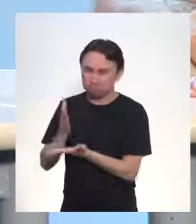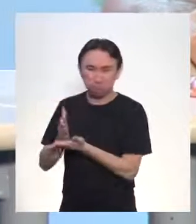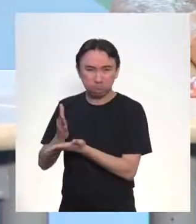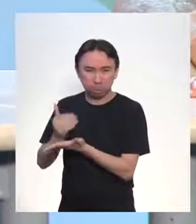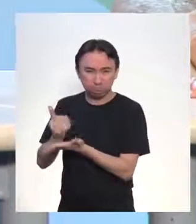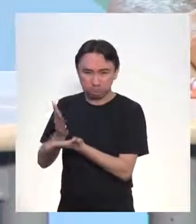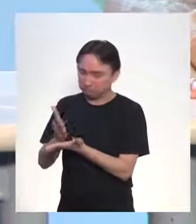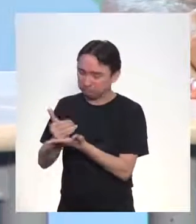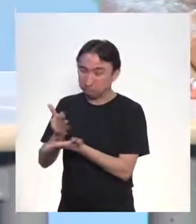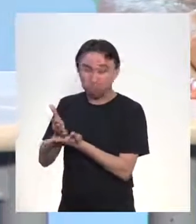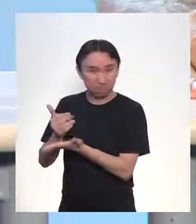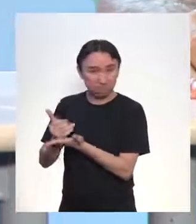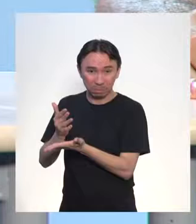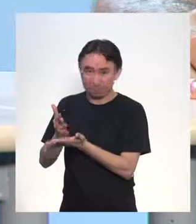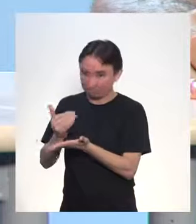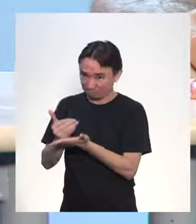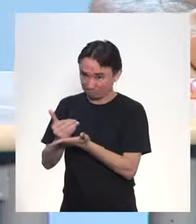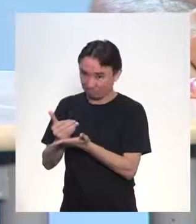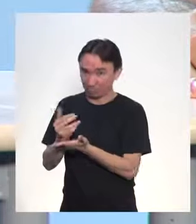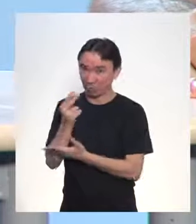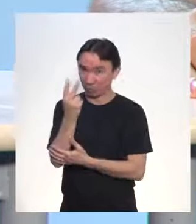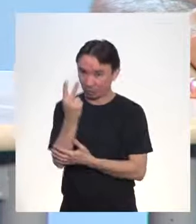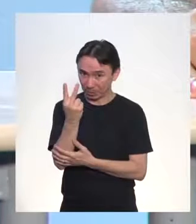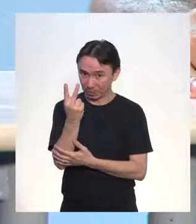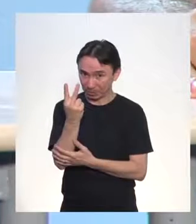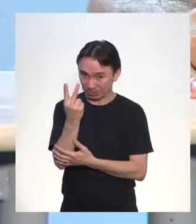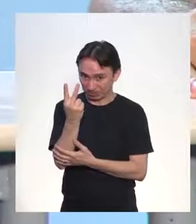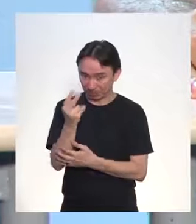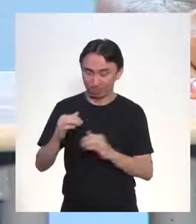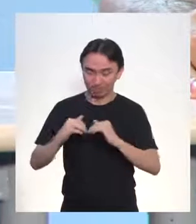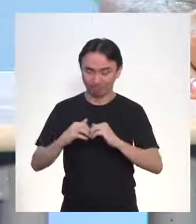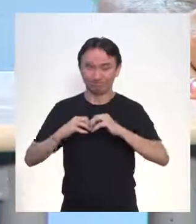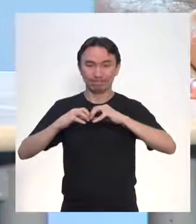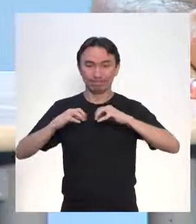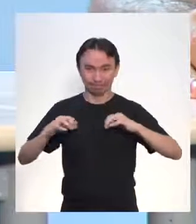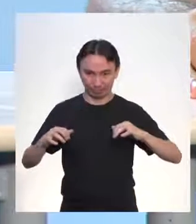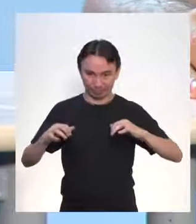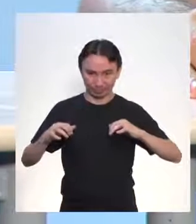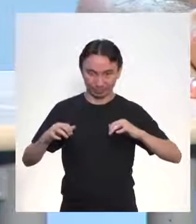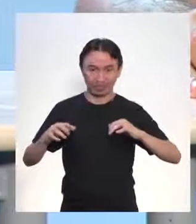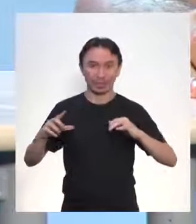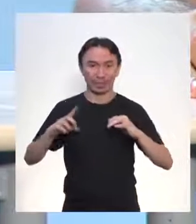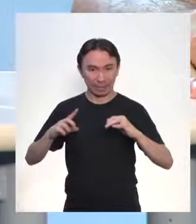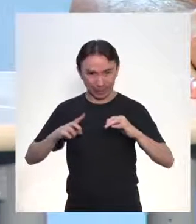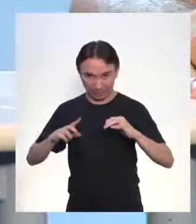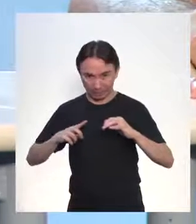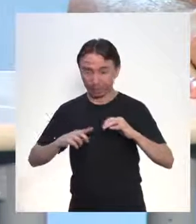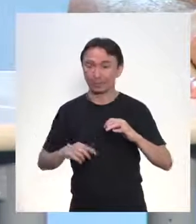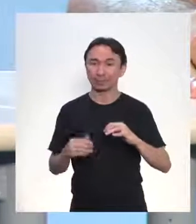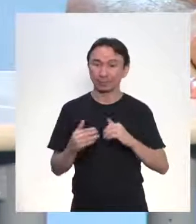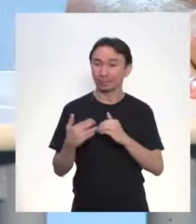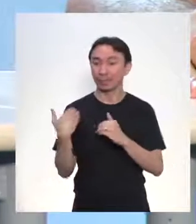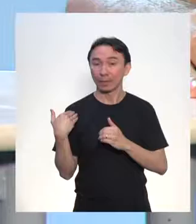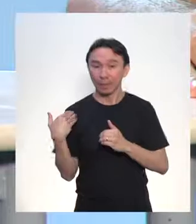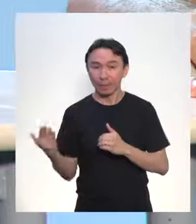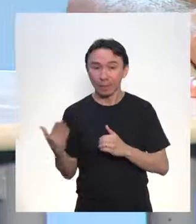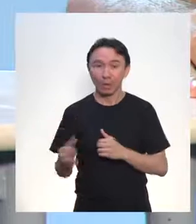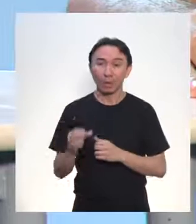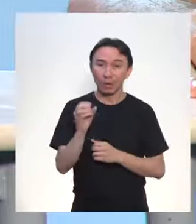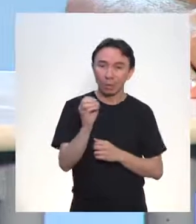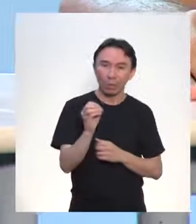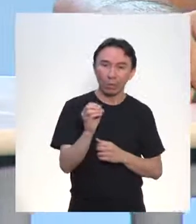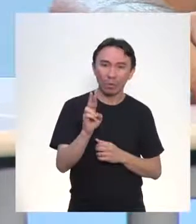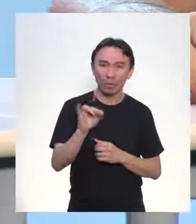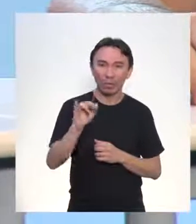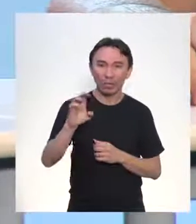tamanho. Então, o Império Romano ele foi dividido em dois. E aí nós temos Império Romano do Oriente, que virou o Império Bizantino, que